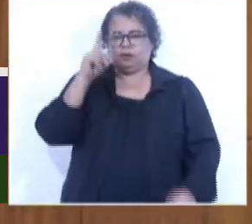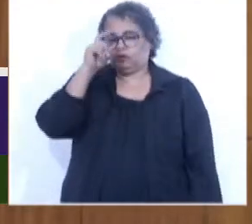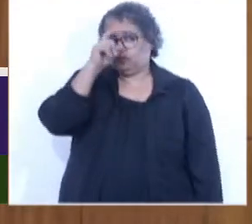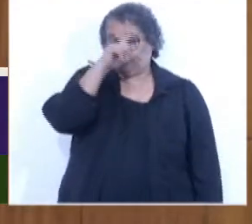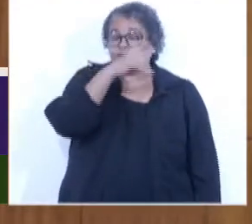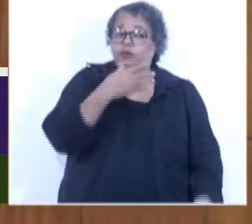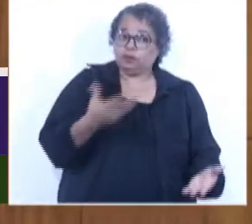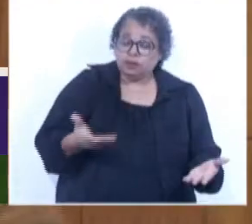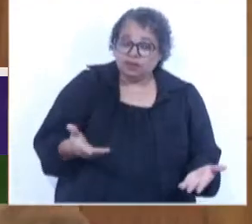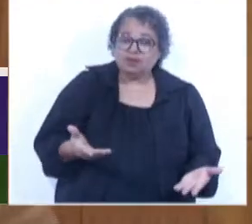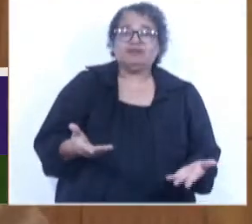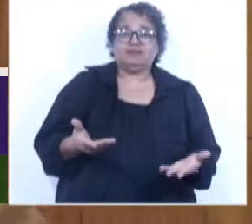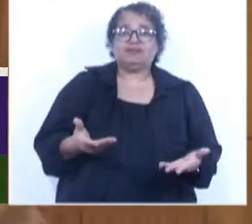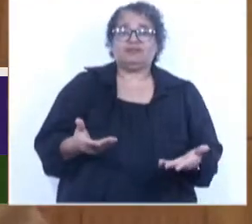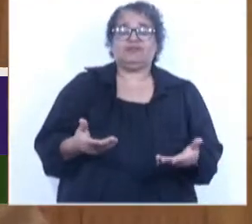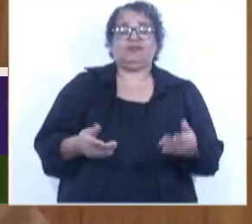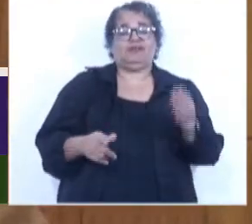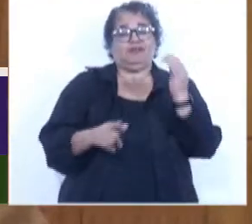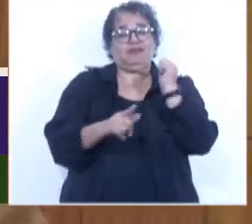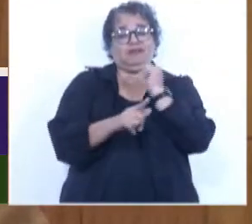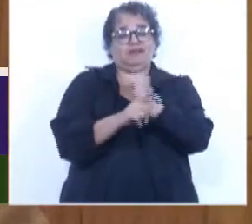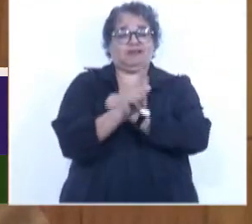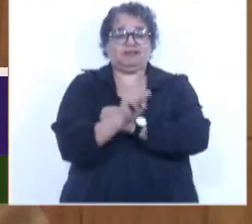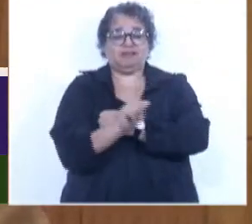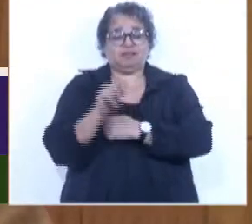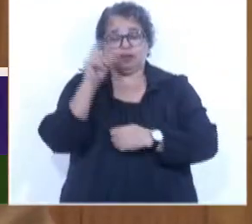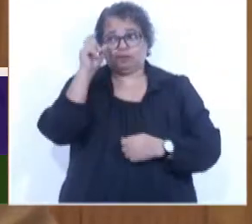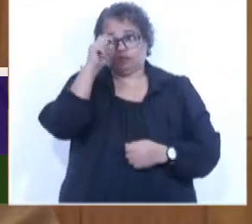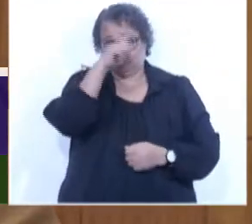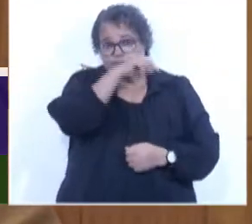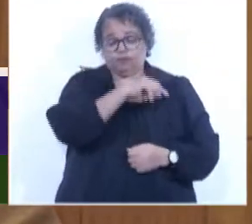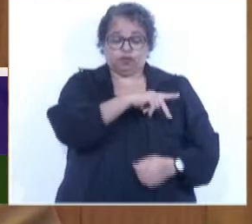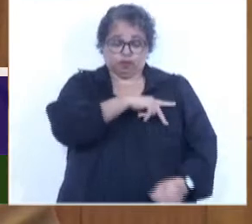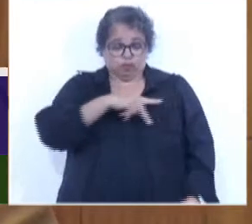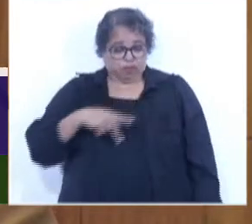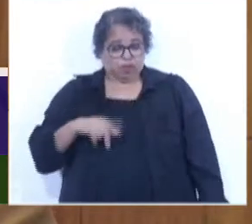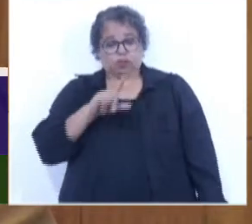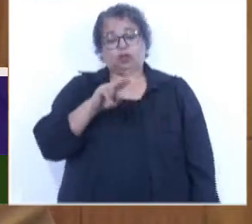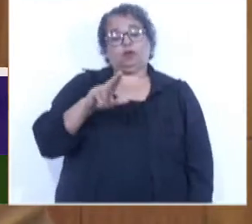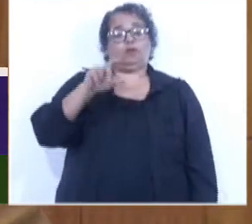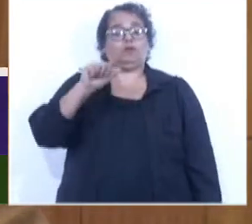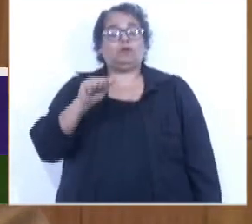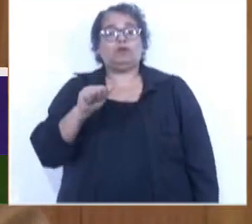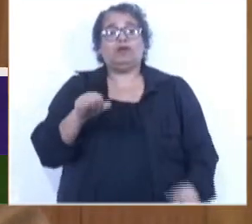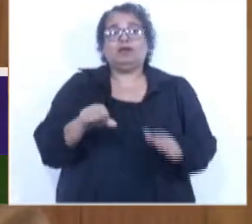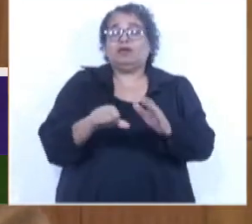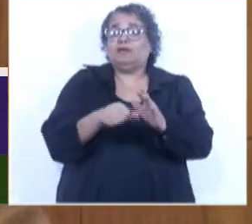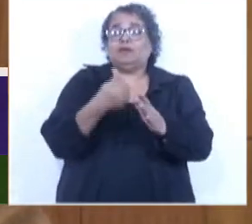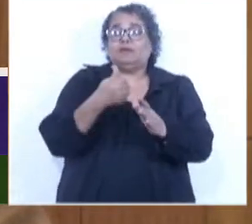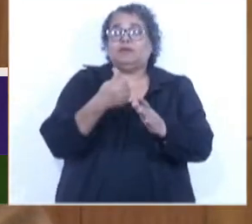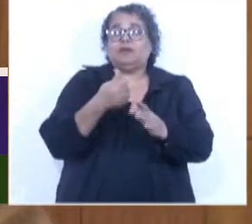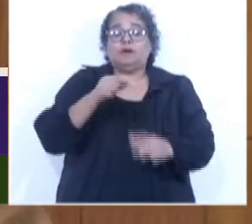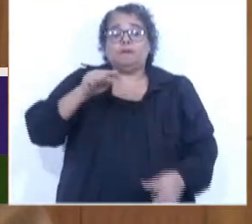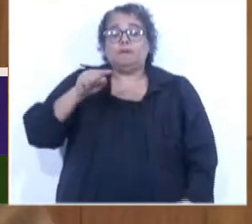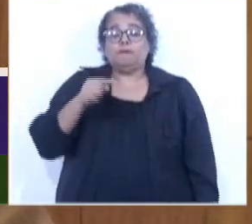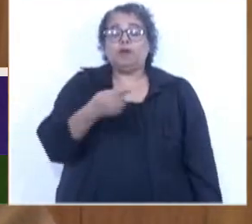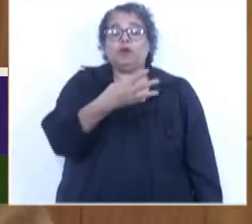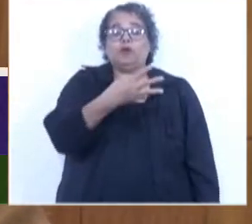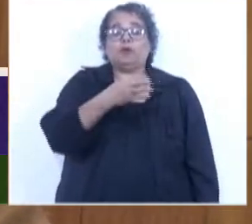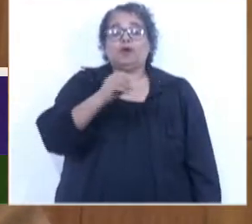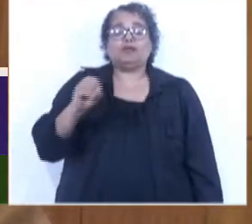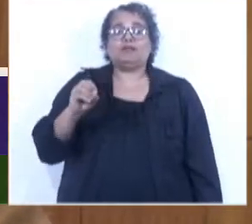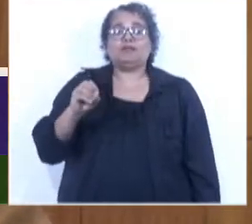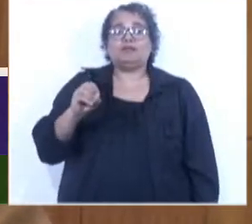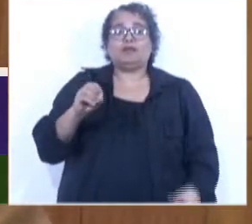a essa má gestão administrativa que estamos passando uma gestão que pela primeira vez na história você tem mais de 1.400 prefeituras